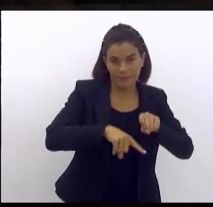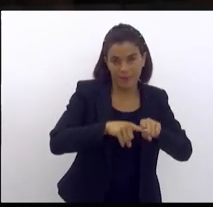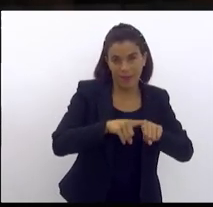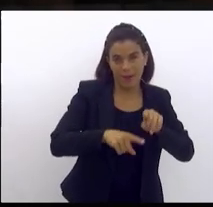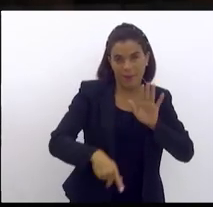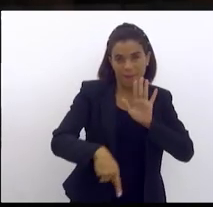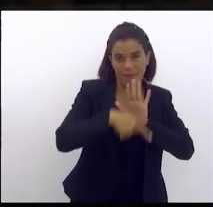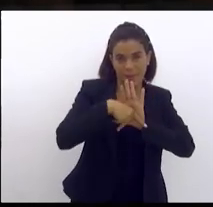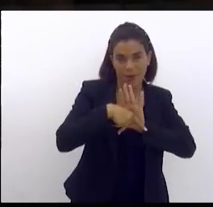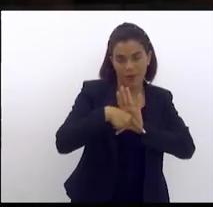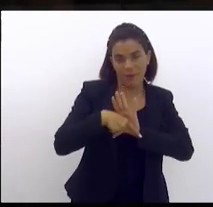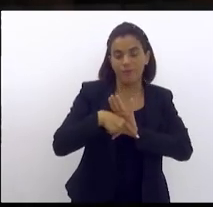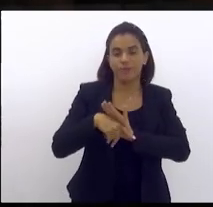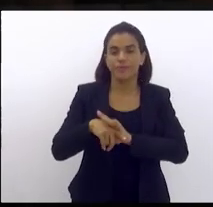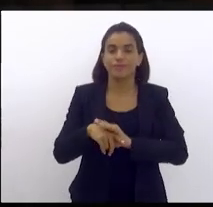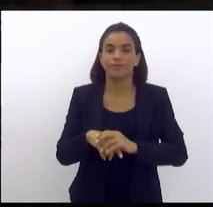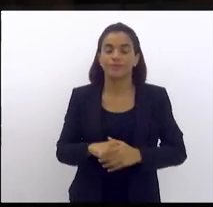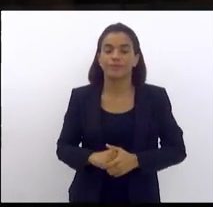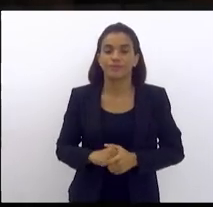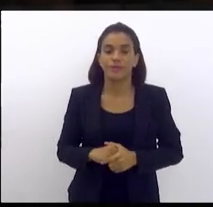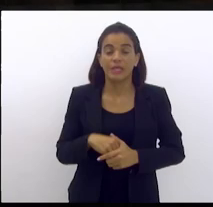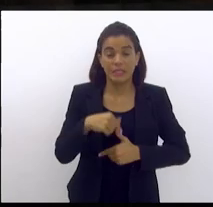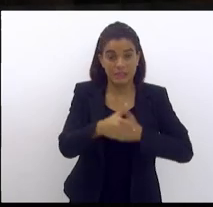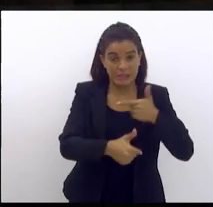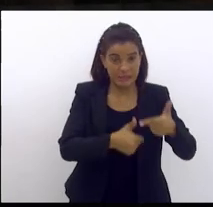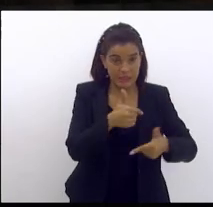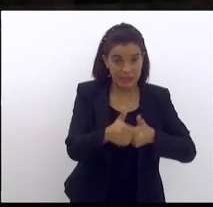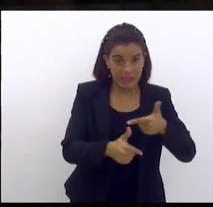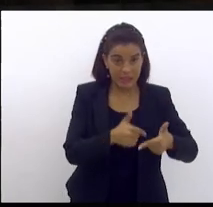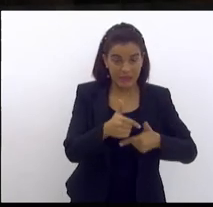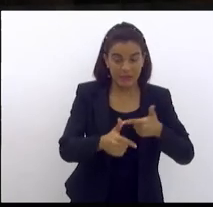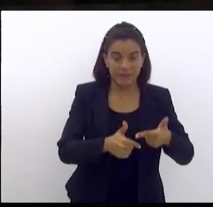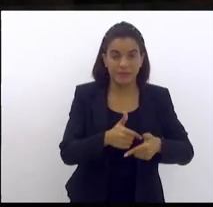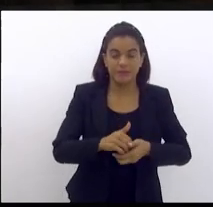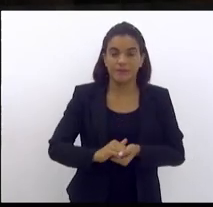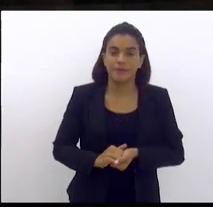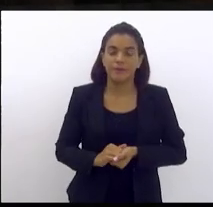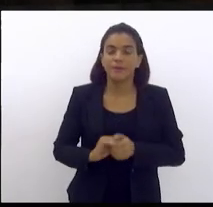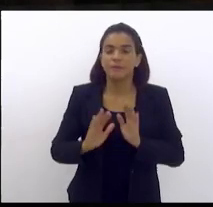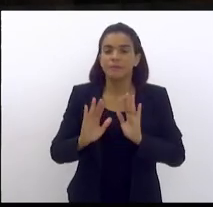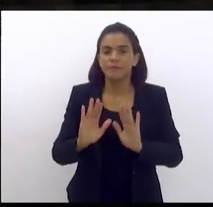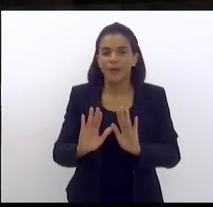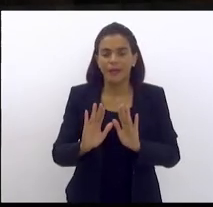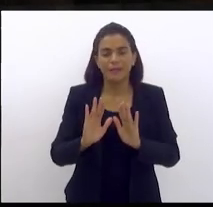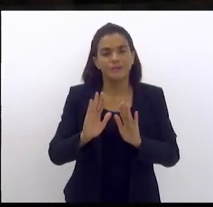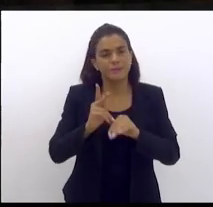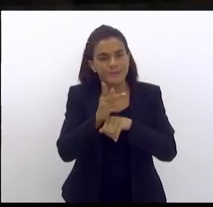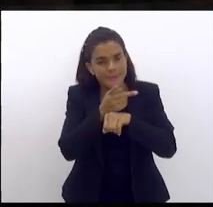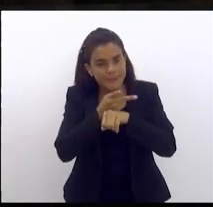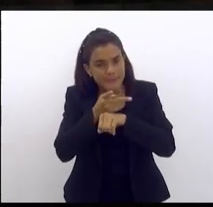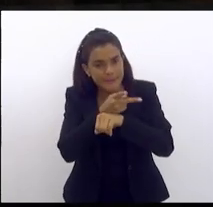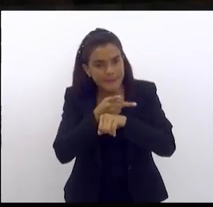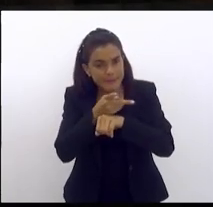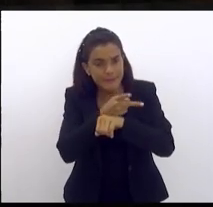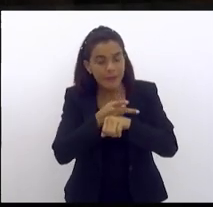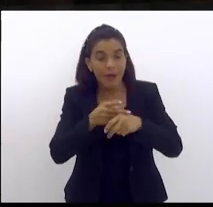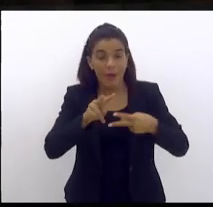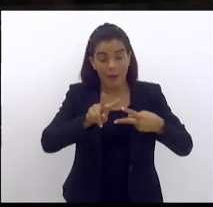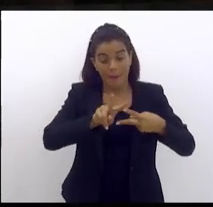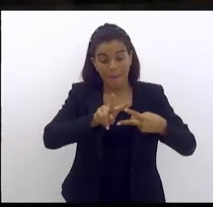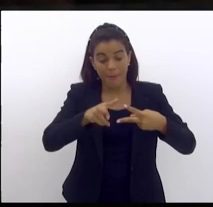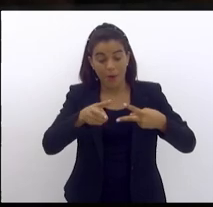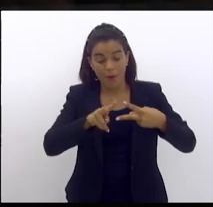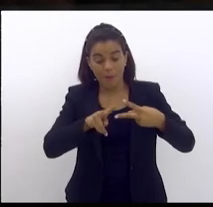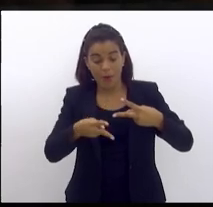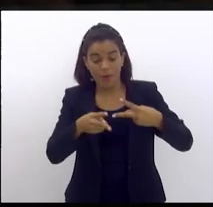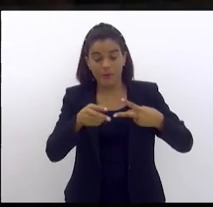e serviço do ISS mas se procurou essa transição de 7